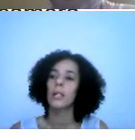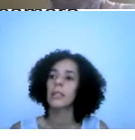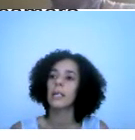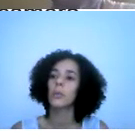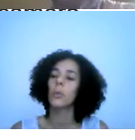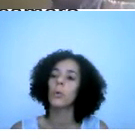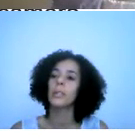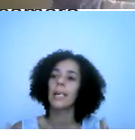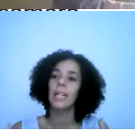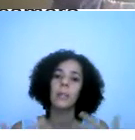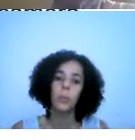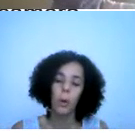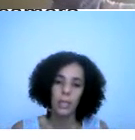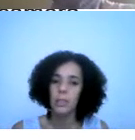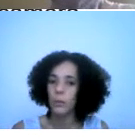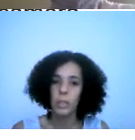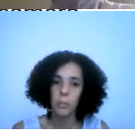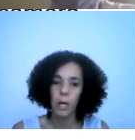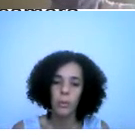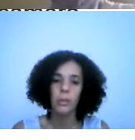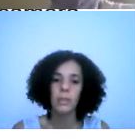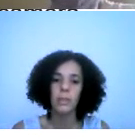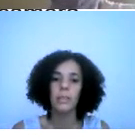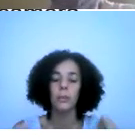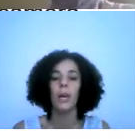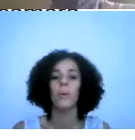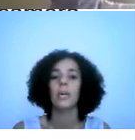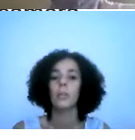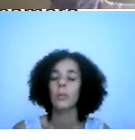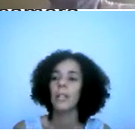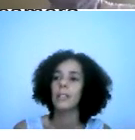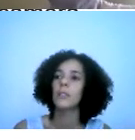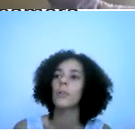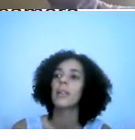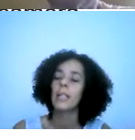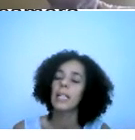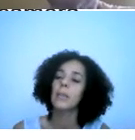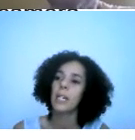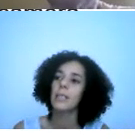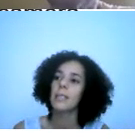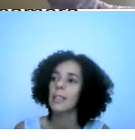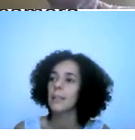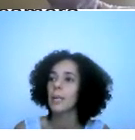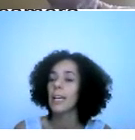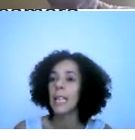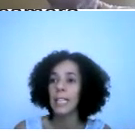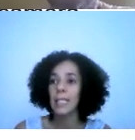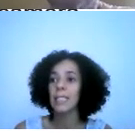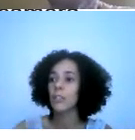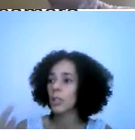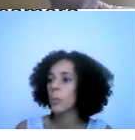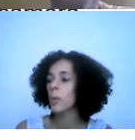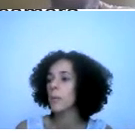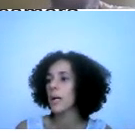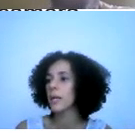estrutura, né, do ambiente, do animal natural, né, do nativo, naquele ambiente dele. E aí a